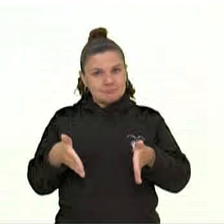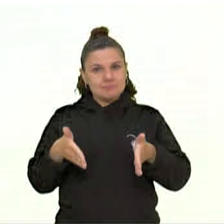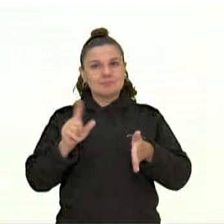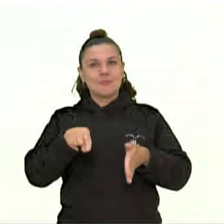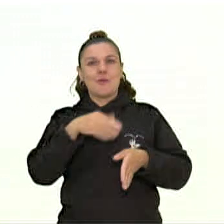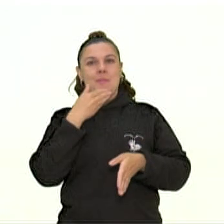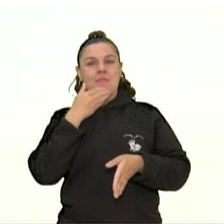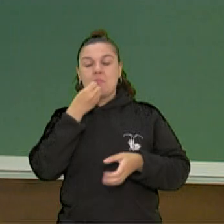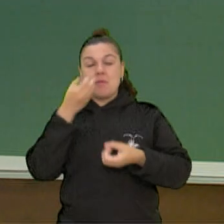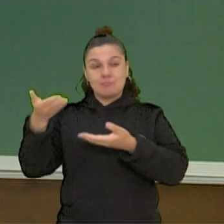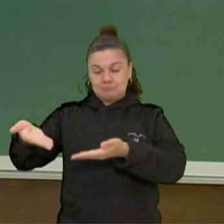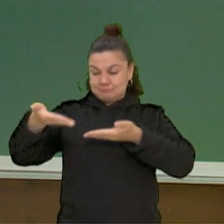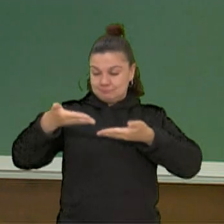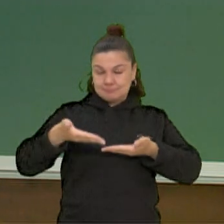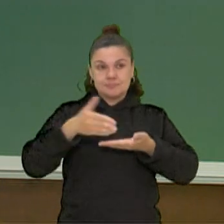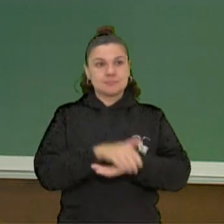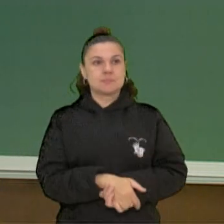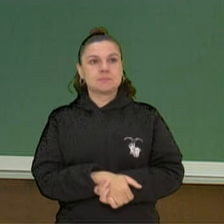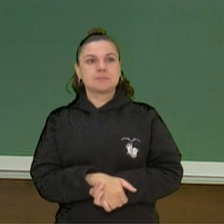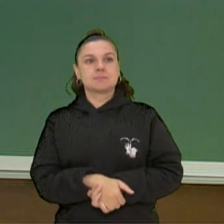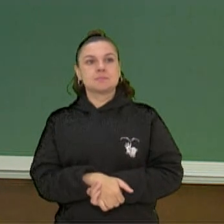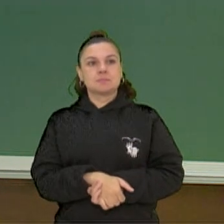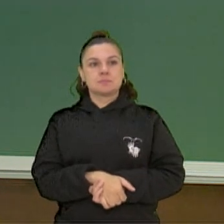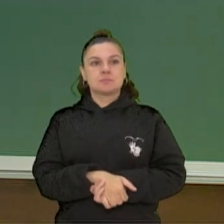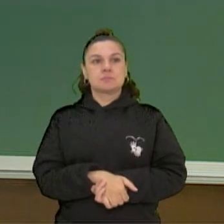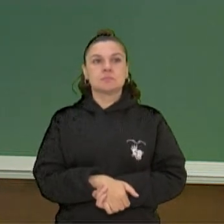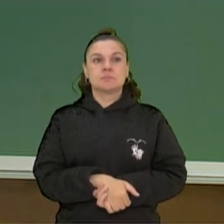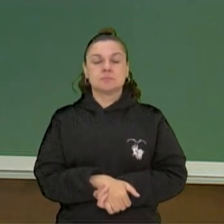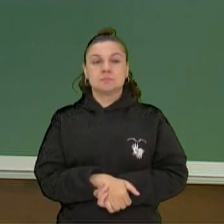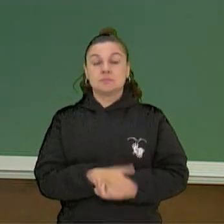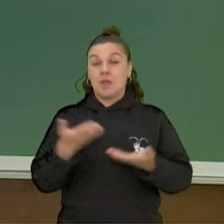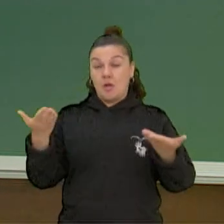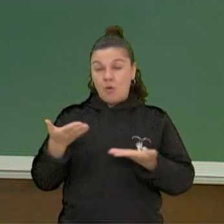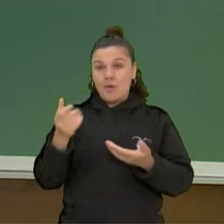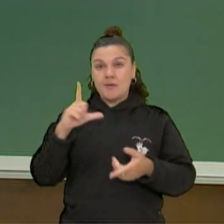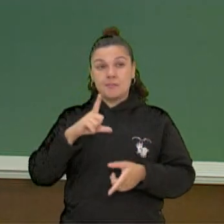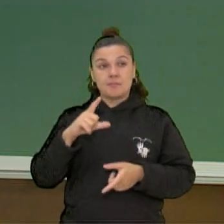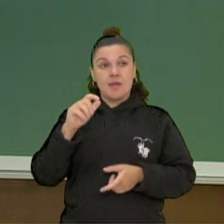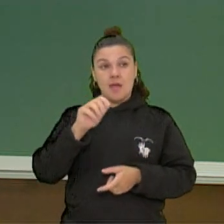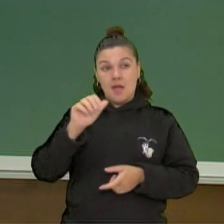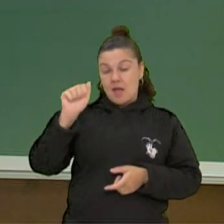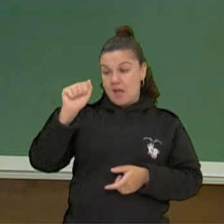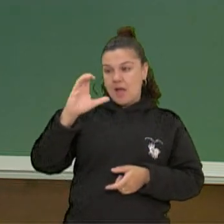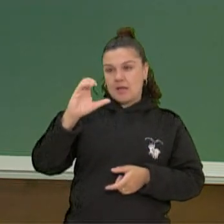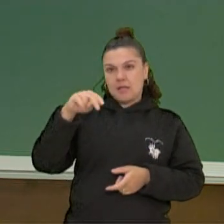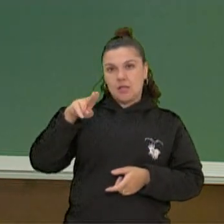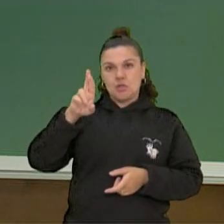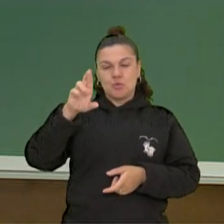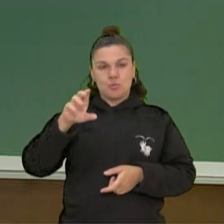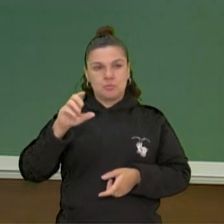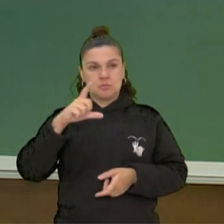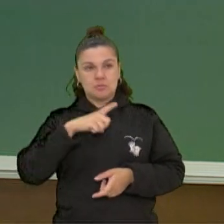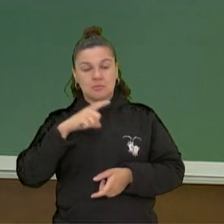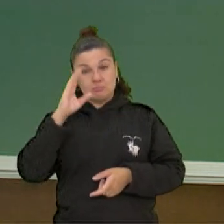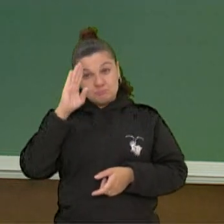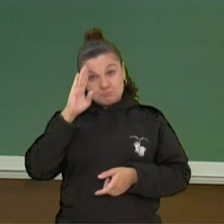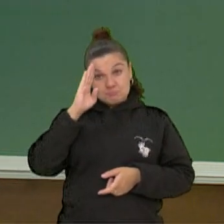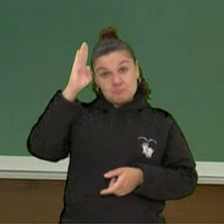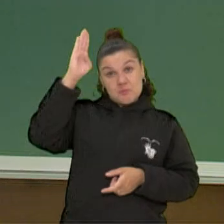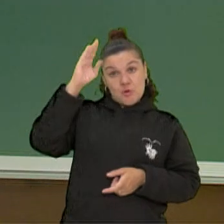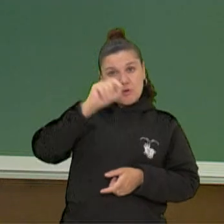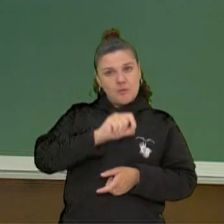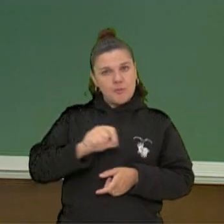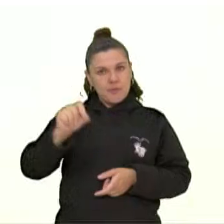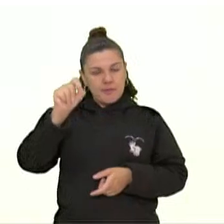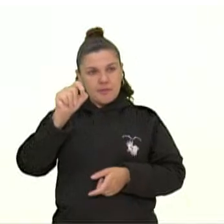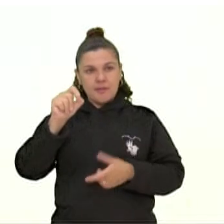estão sendo bem recebidos nos lugares em que chegam. Aí a Acnur, né, a prioridade da Acnur, essa Comissão dos